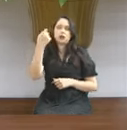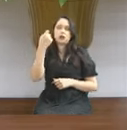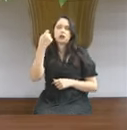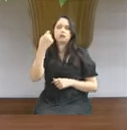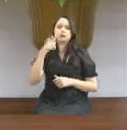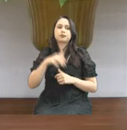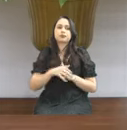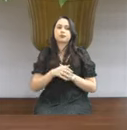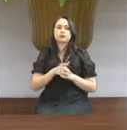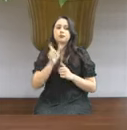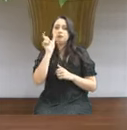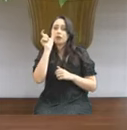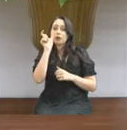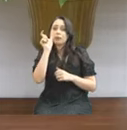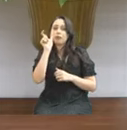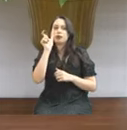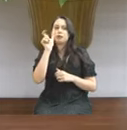defunto.